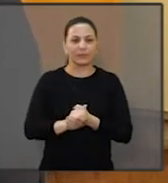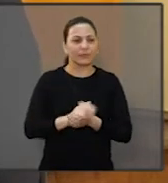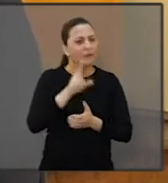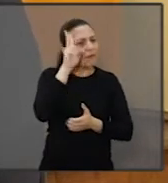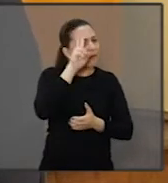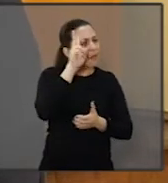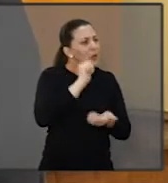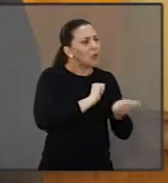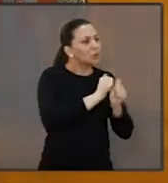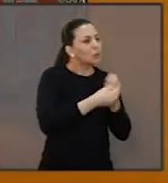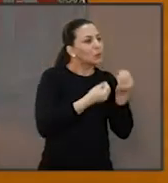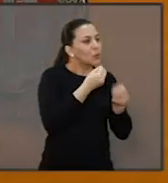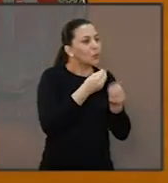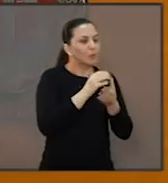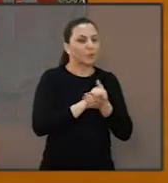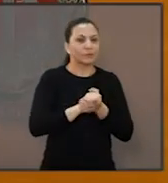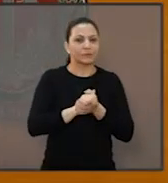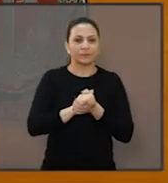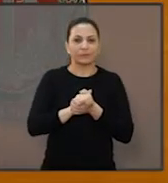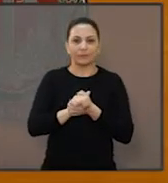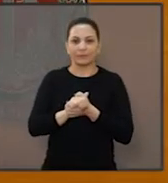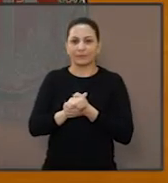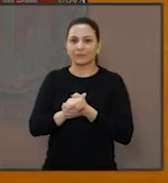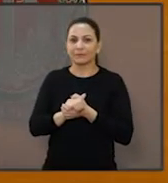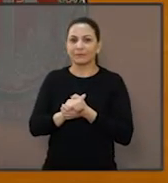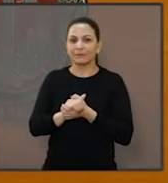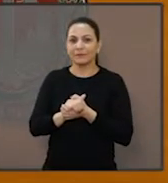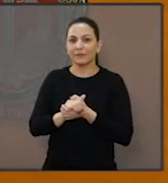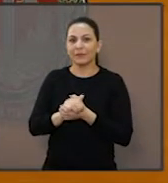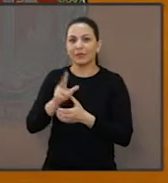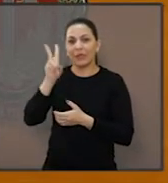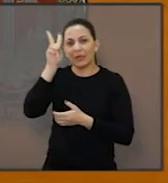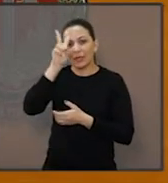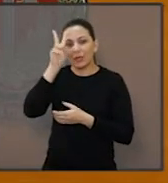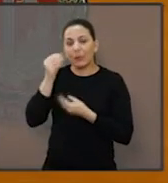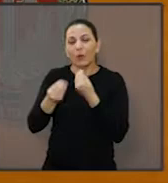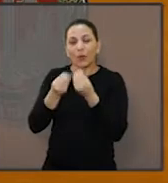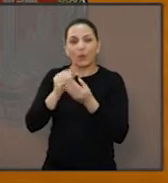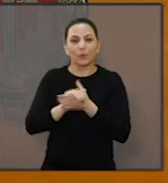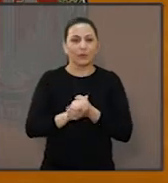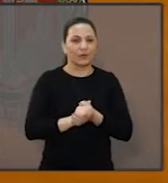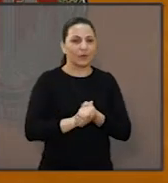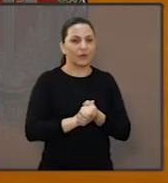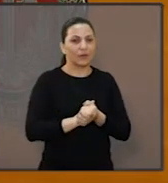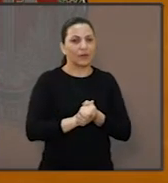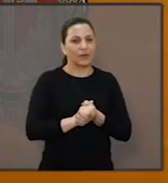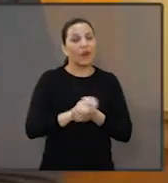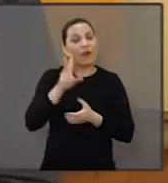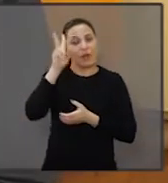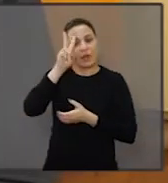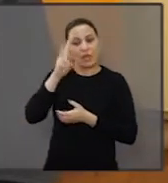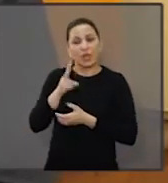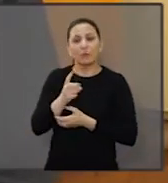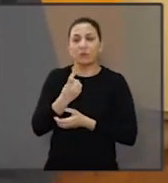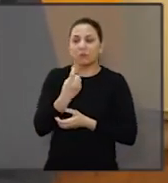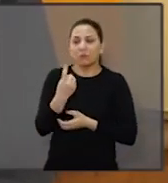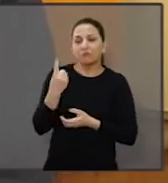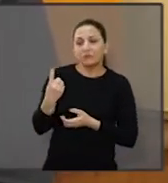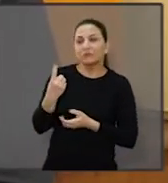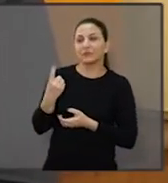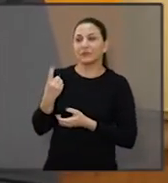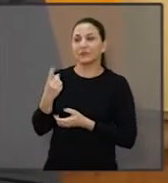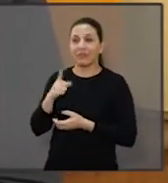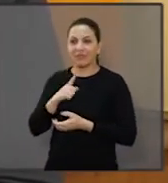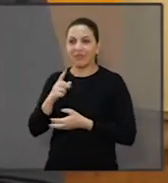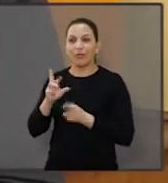contar. Você se lembra dos jogos ou não? Me lembro. eu me lembro de alguns, não, então eu me lembro de alguns. Tem